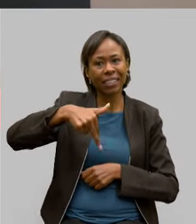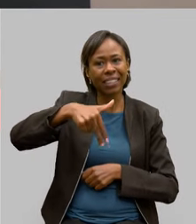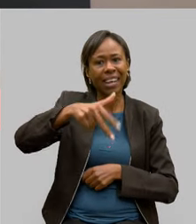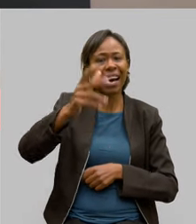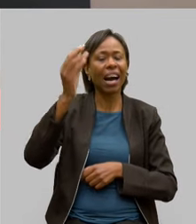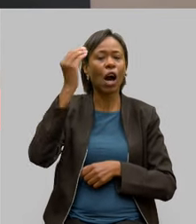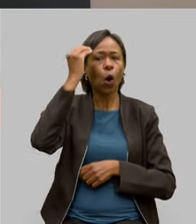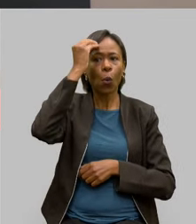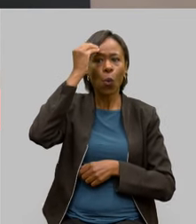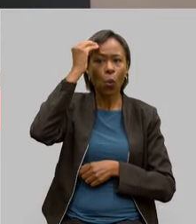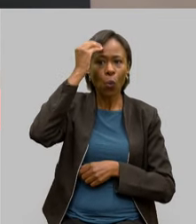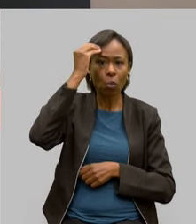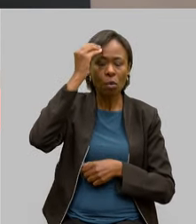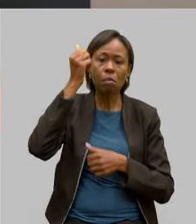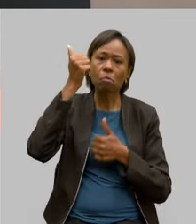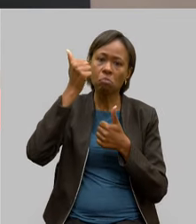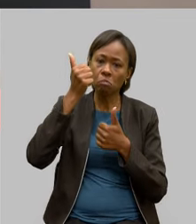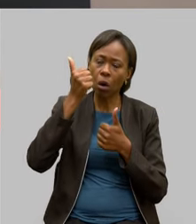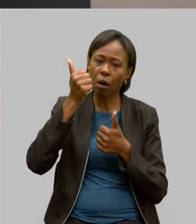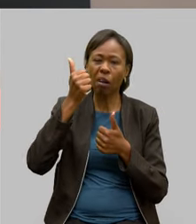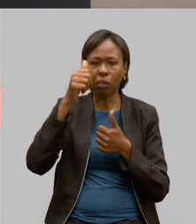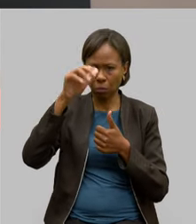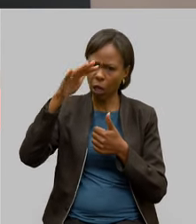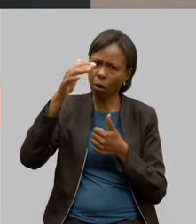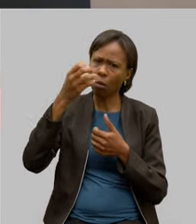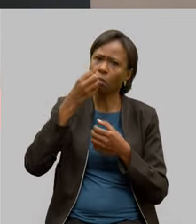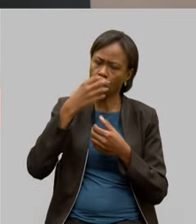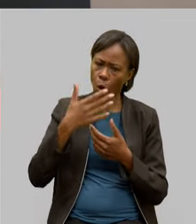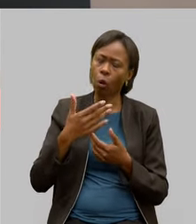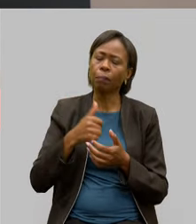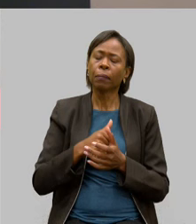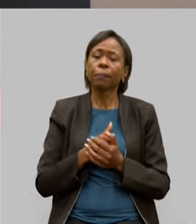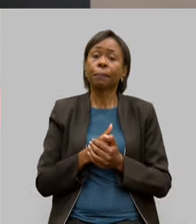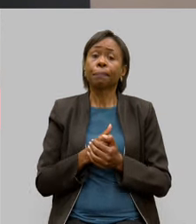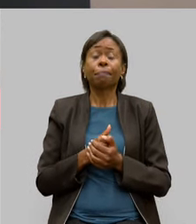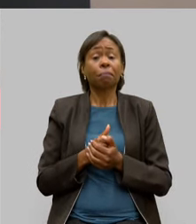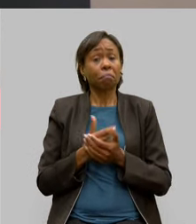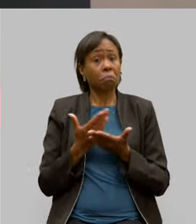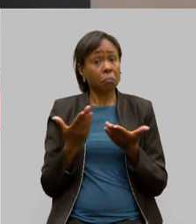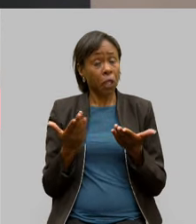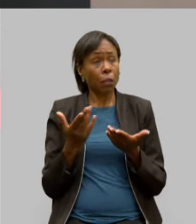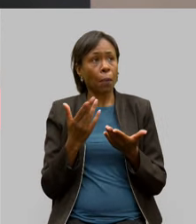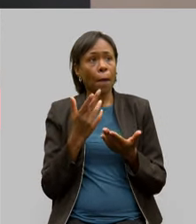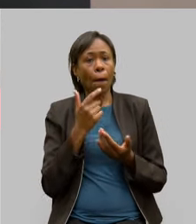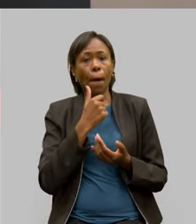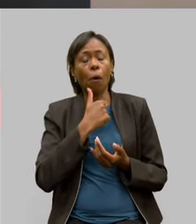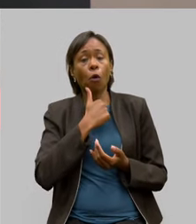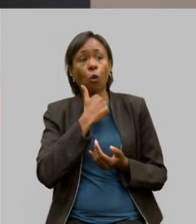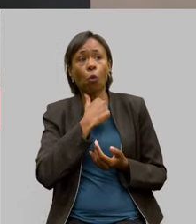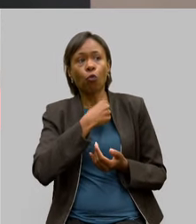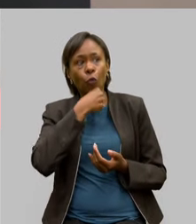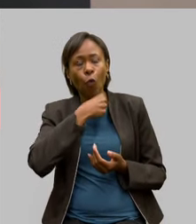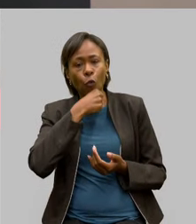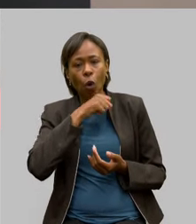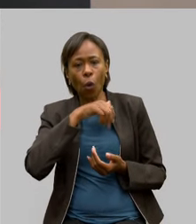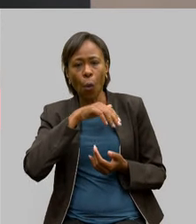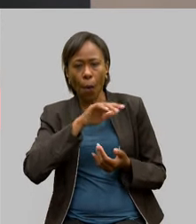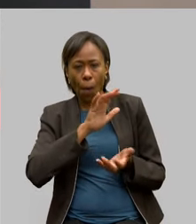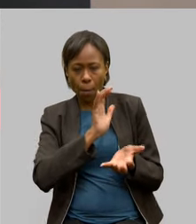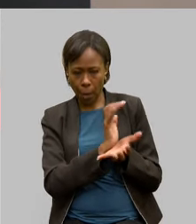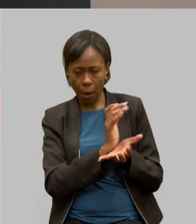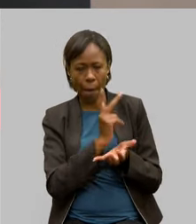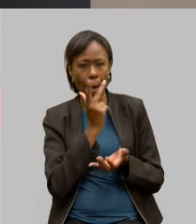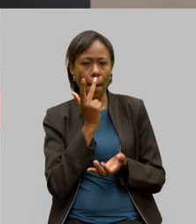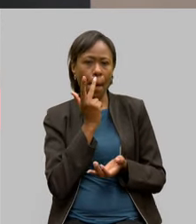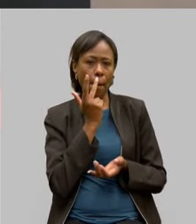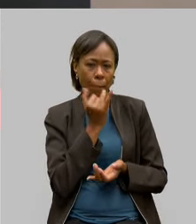dentro do possível é claro mas melhora de sono de humor isso nos avós paternos depois os avós maternos muito por conta da pandemia também